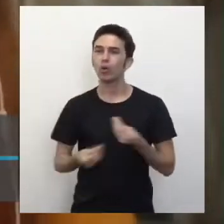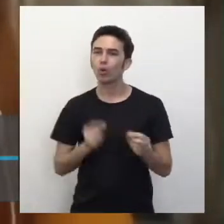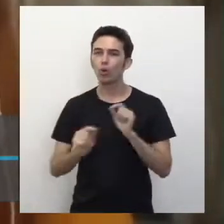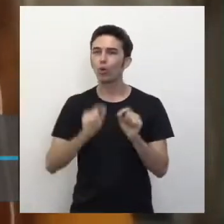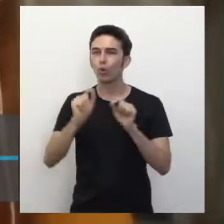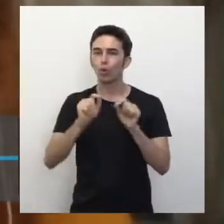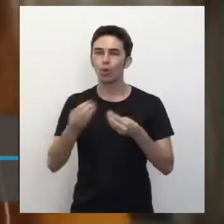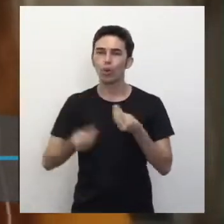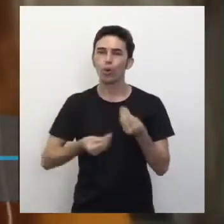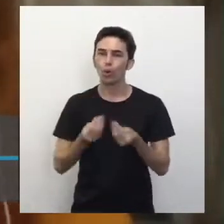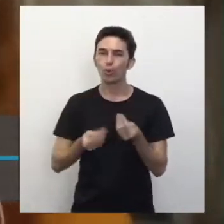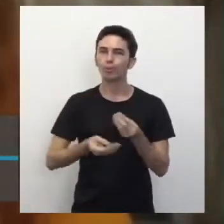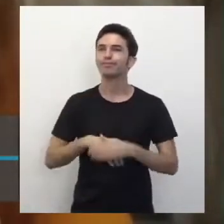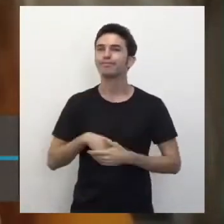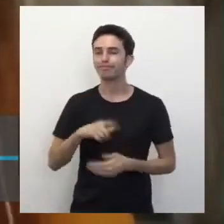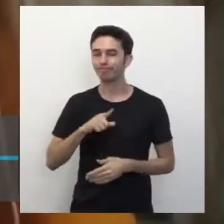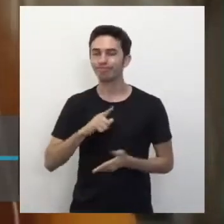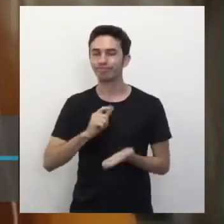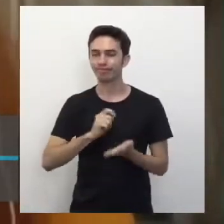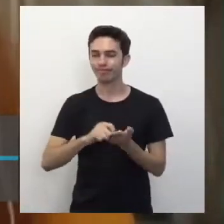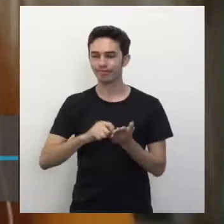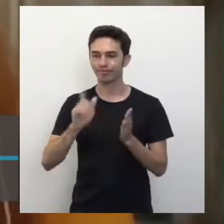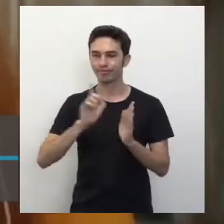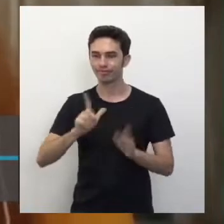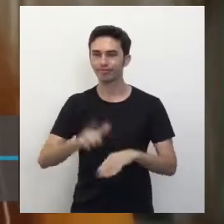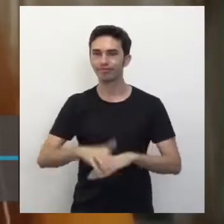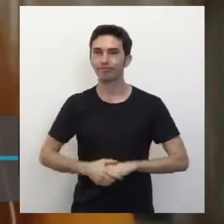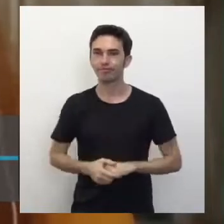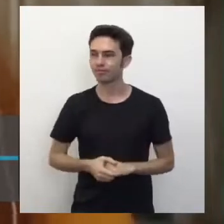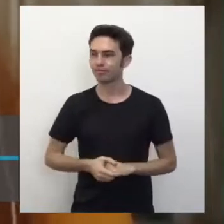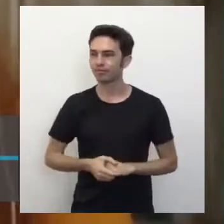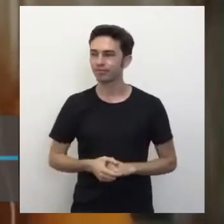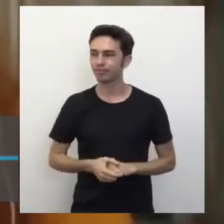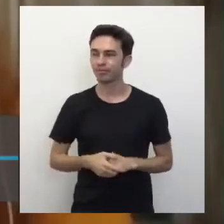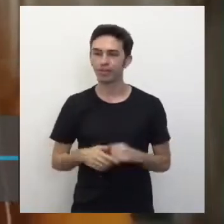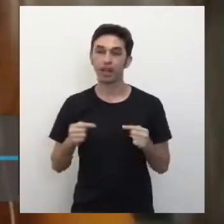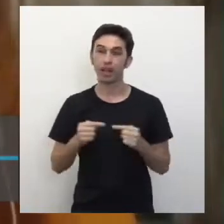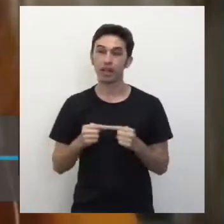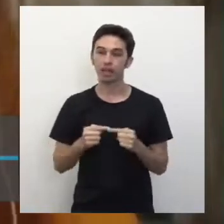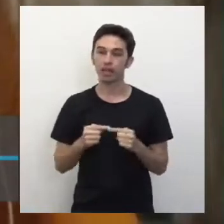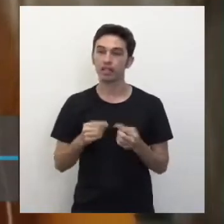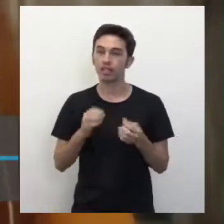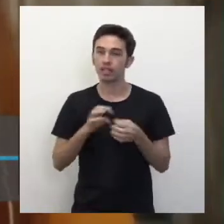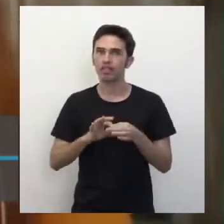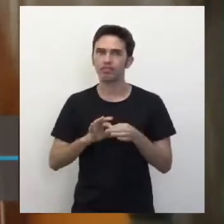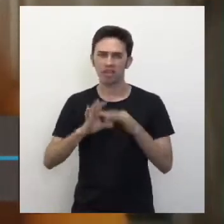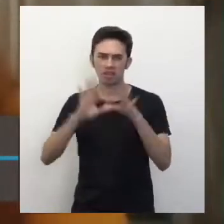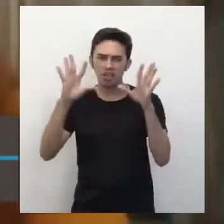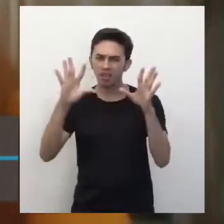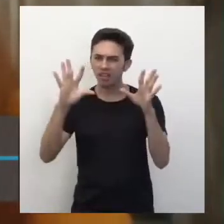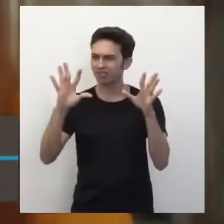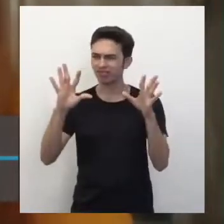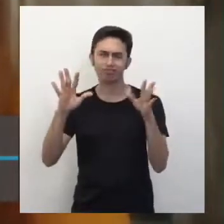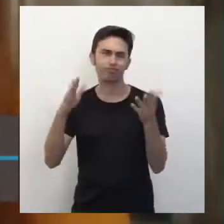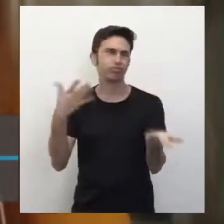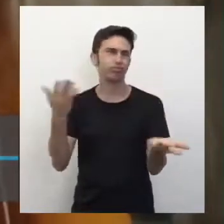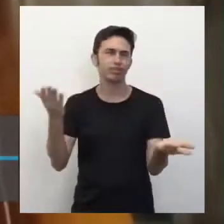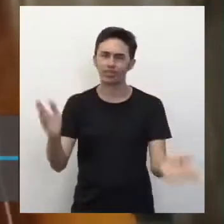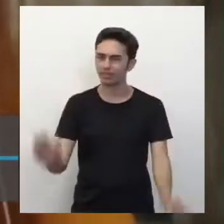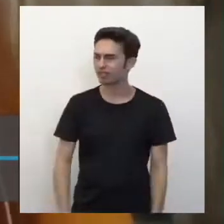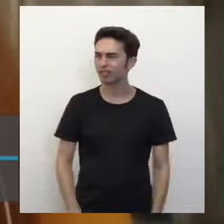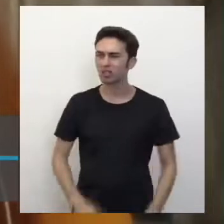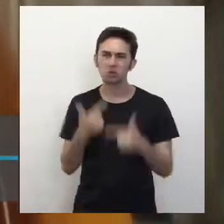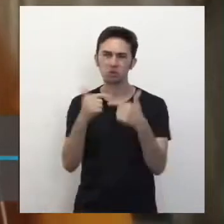bastante determinista de liberdade. No fundo, ela está dizendo assim, liberdade é uma balela,